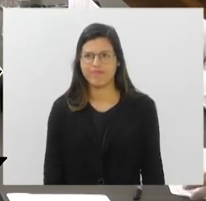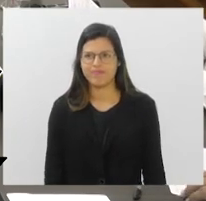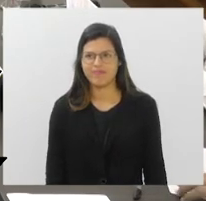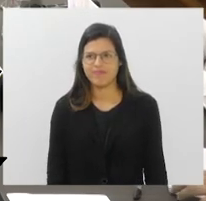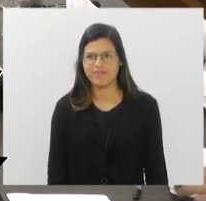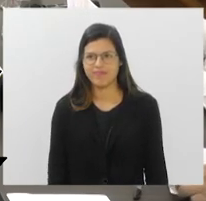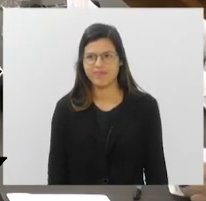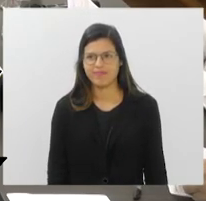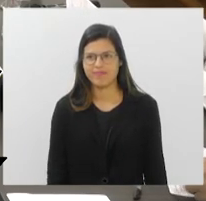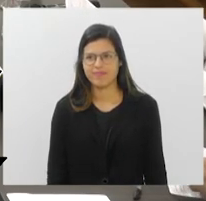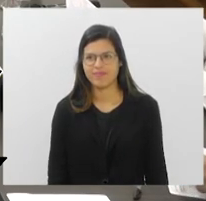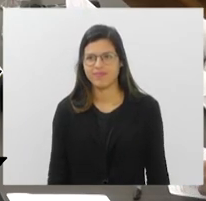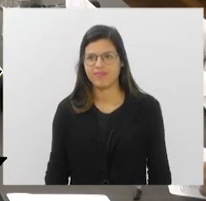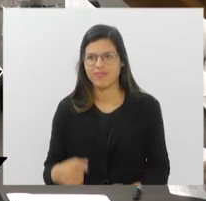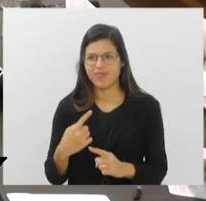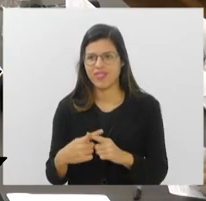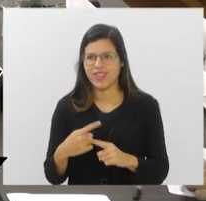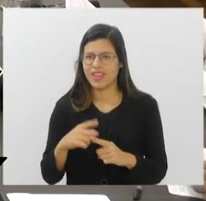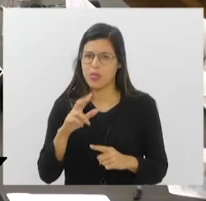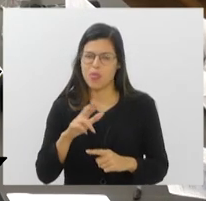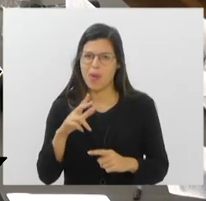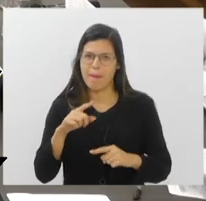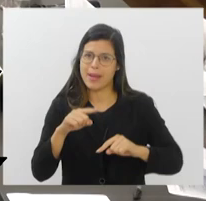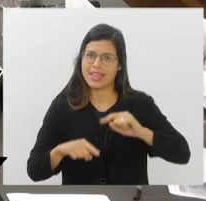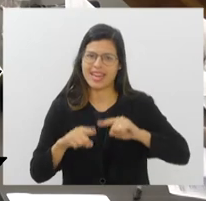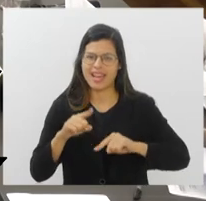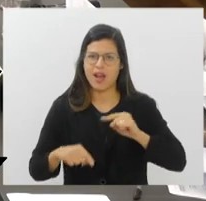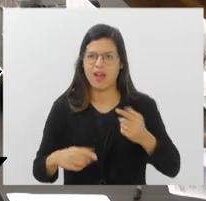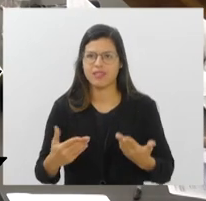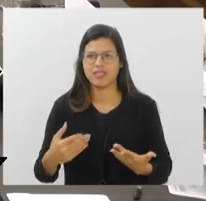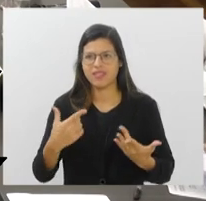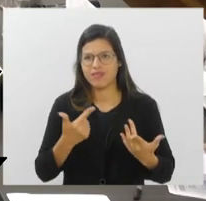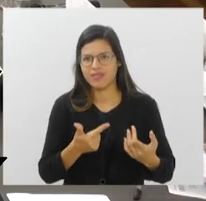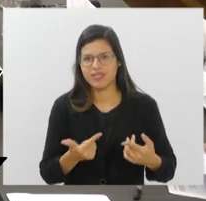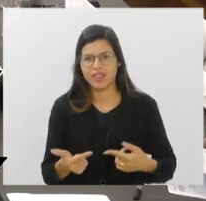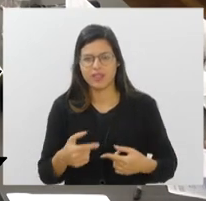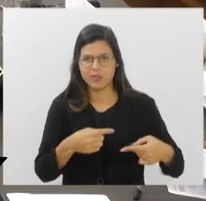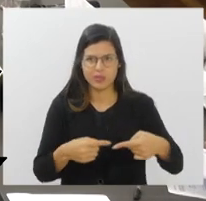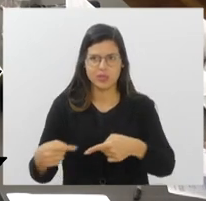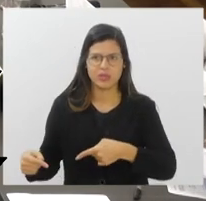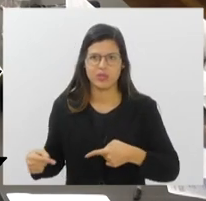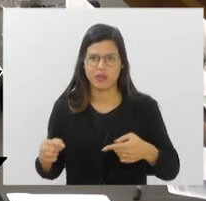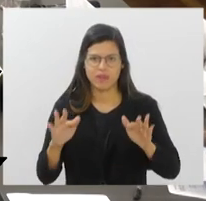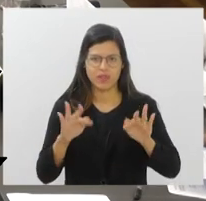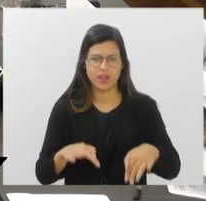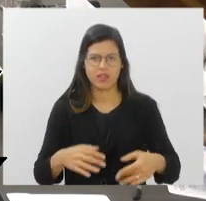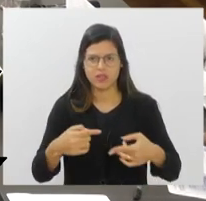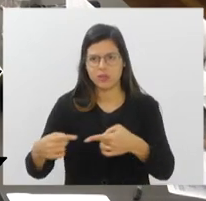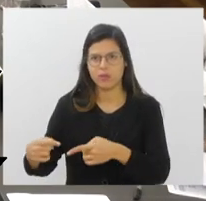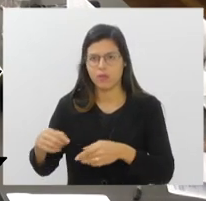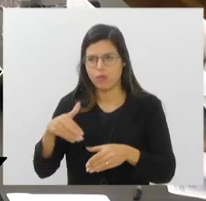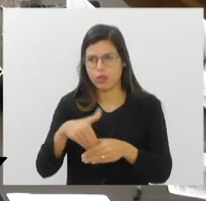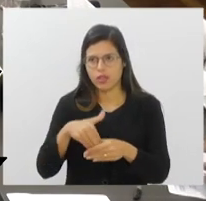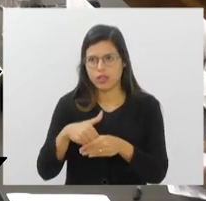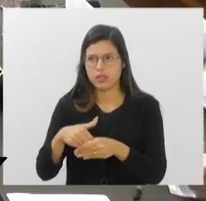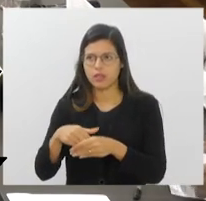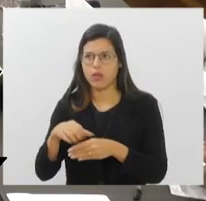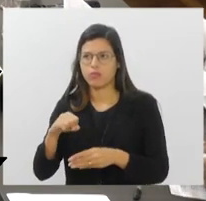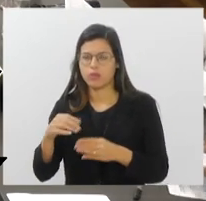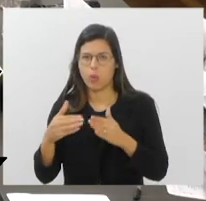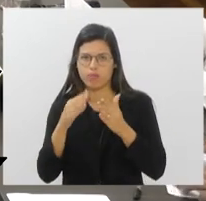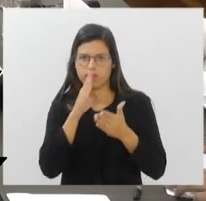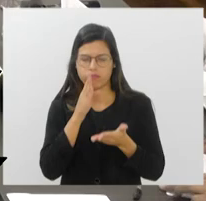Não, não havendo material. Não havendo quem queira discutir, encerrada a discussão. Em votação, os senhores que aprovam permaneçam como